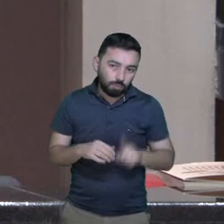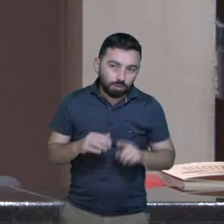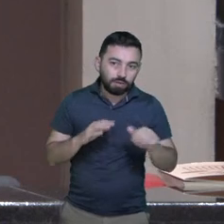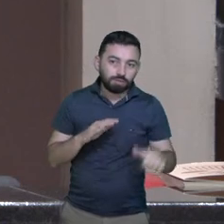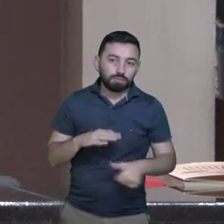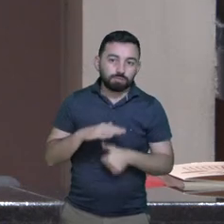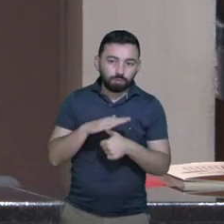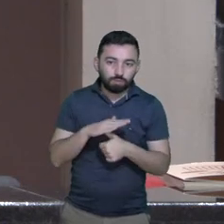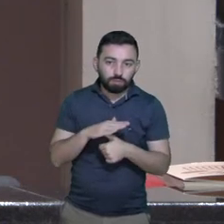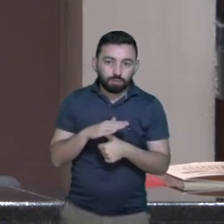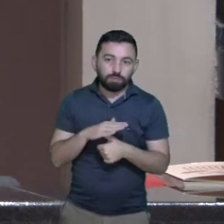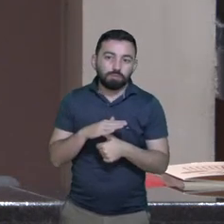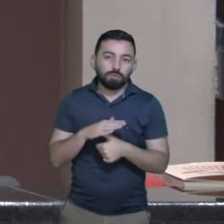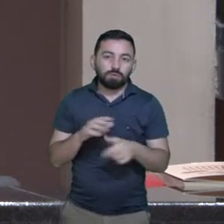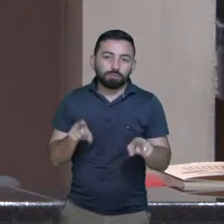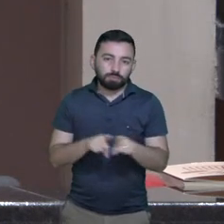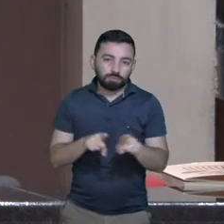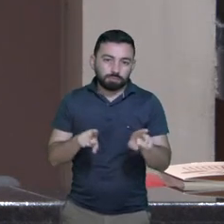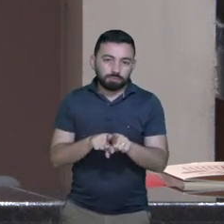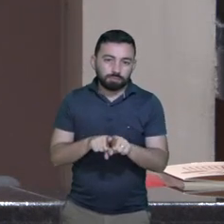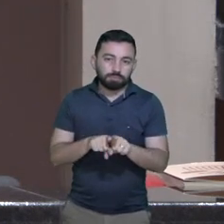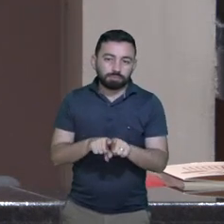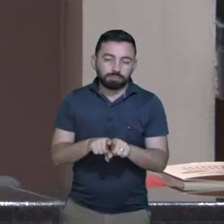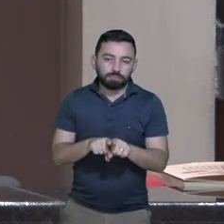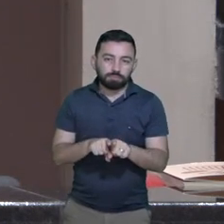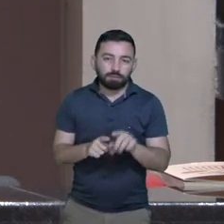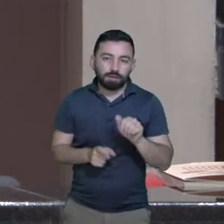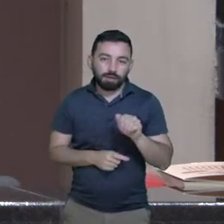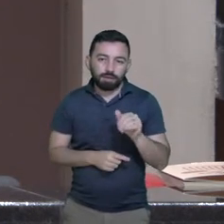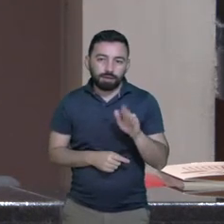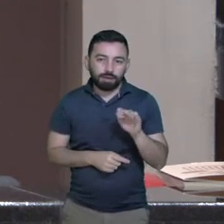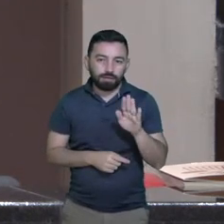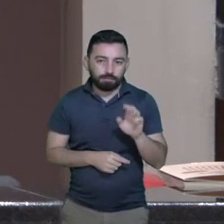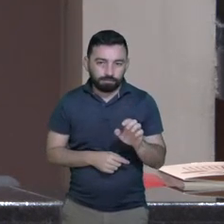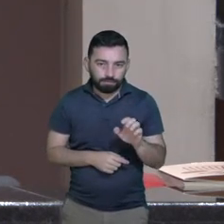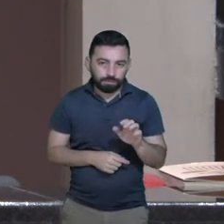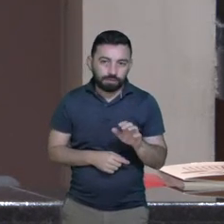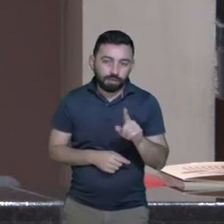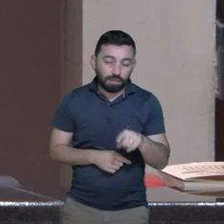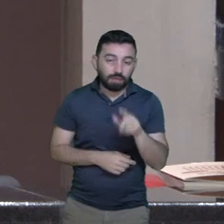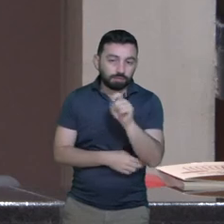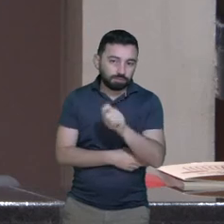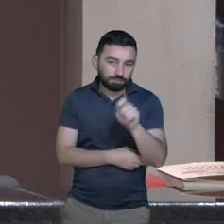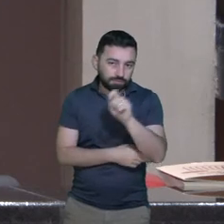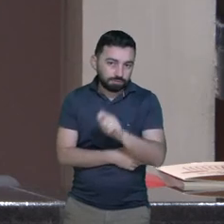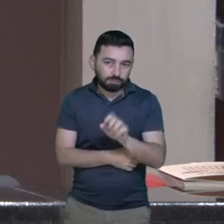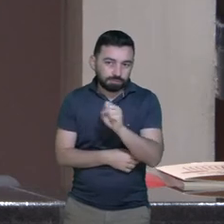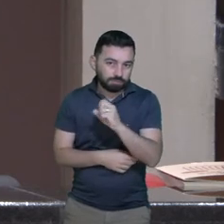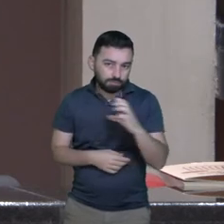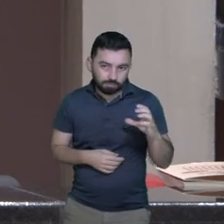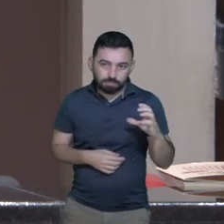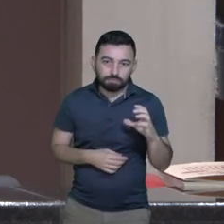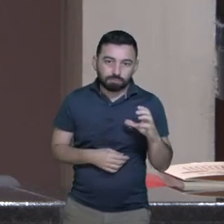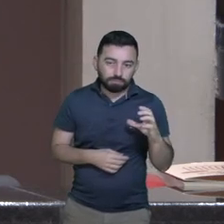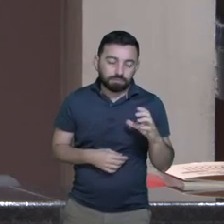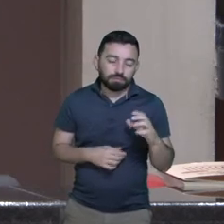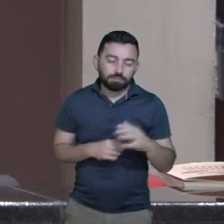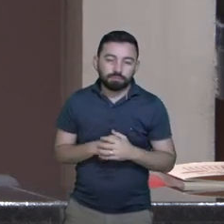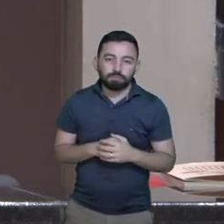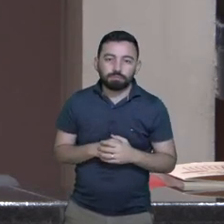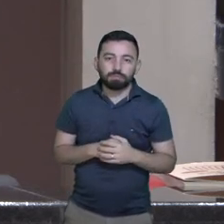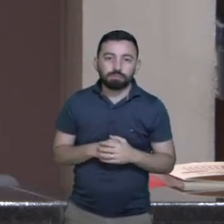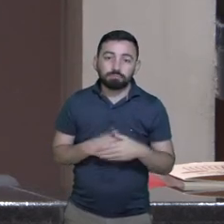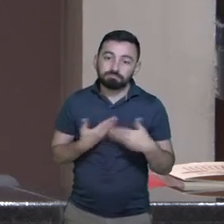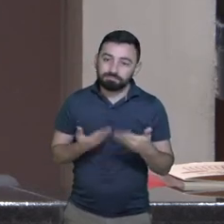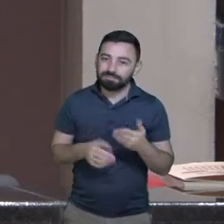for grade Sul como também a acaf nossa Associação Catarinense das Fundações educacionais em